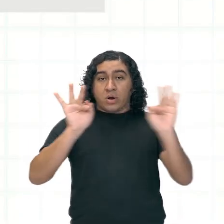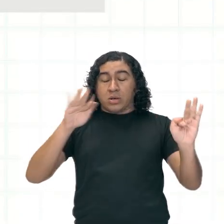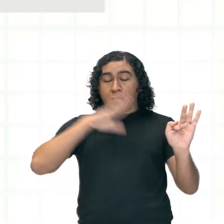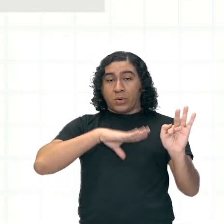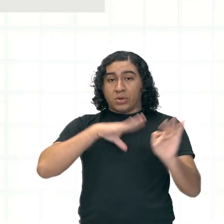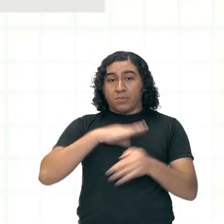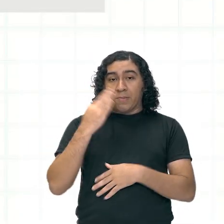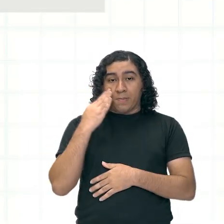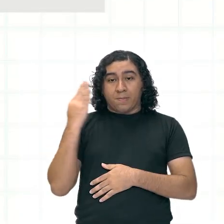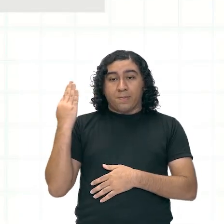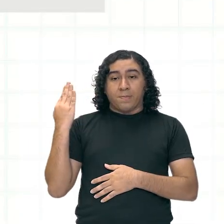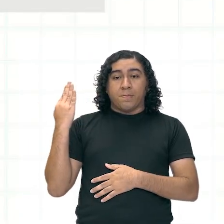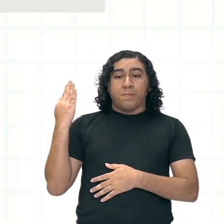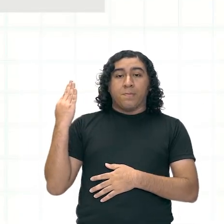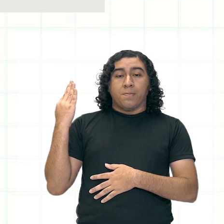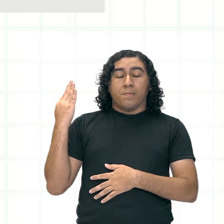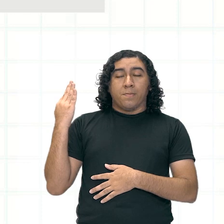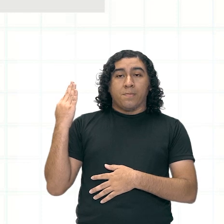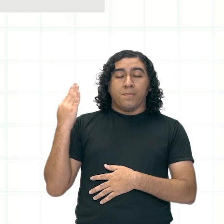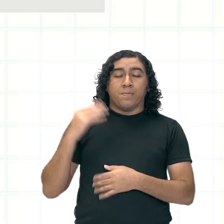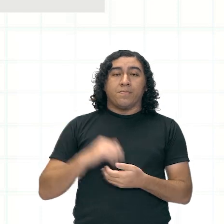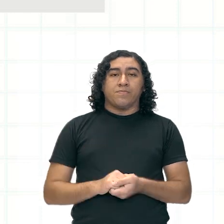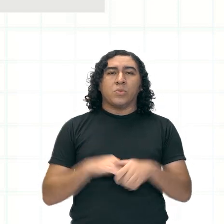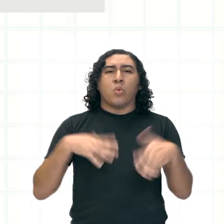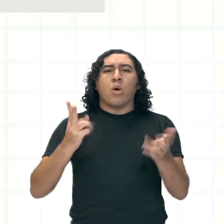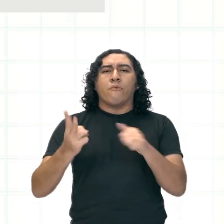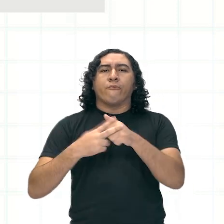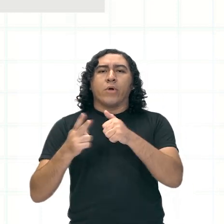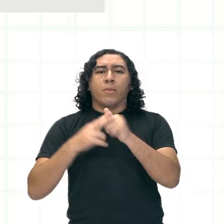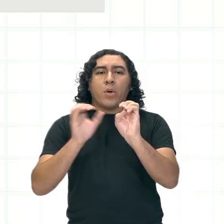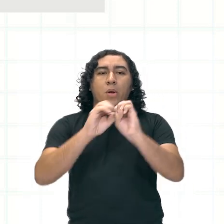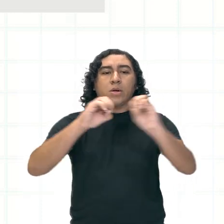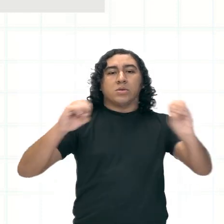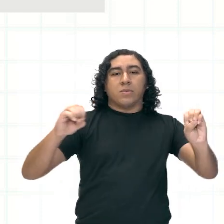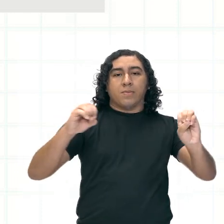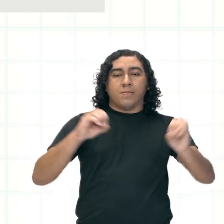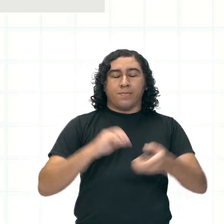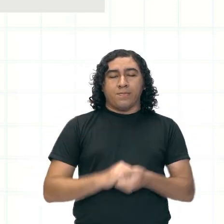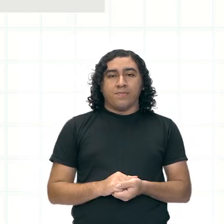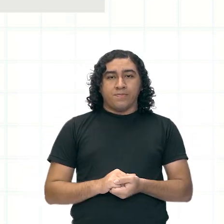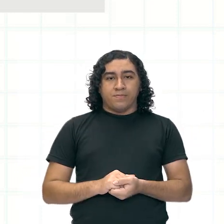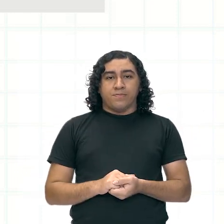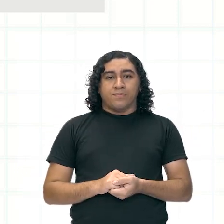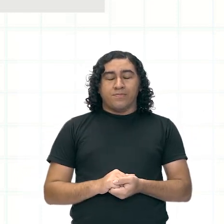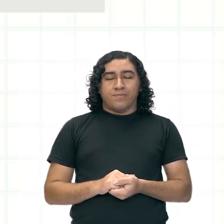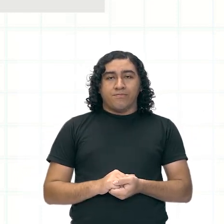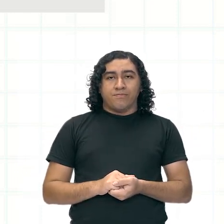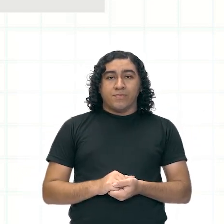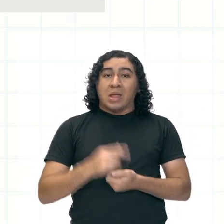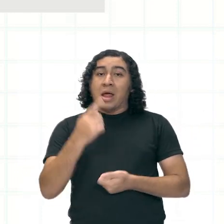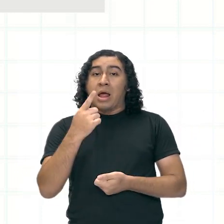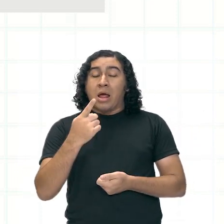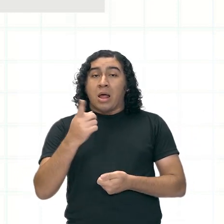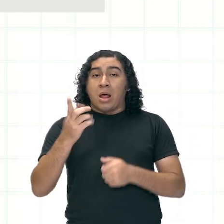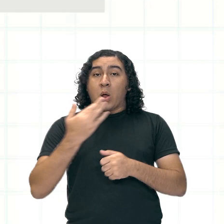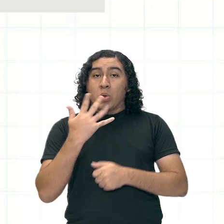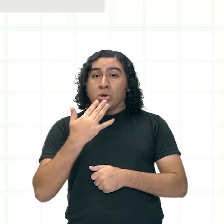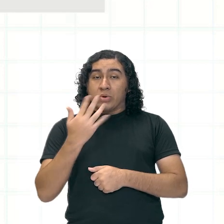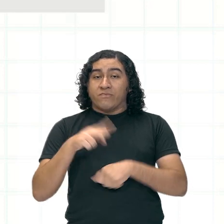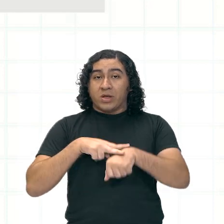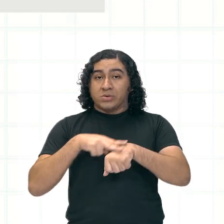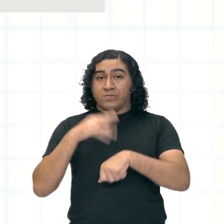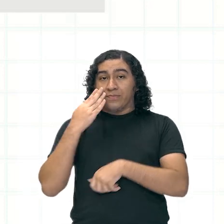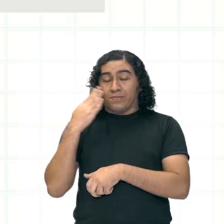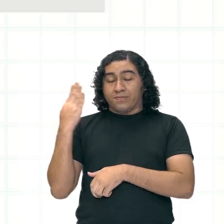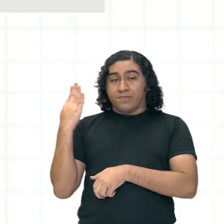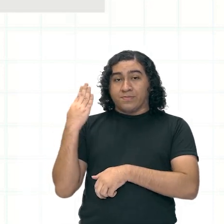Preservamos a natureza, certo? Qual é o verbo desta oração? Verbo preservar. Identifiquei esse